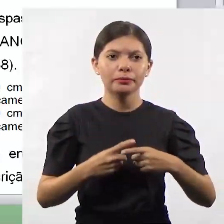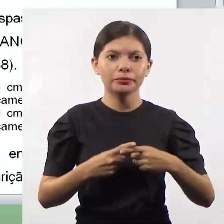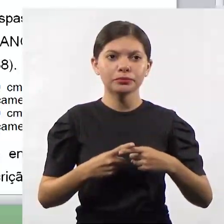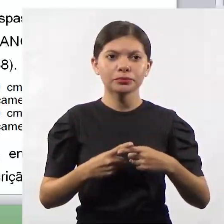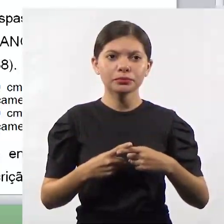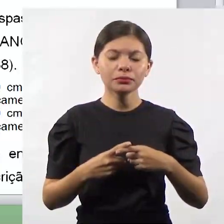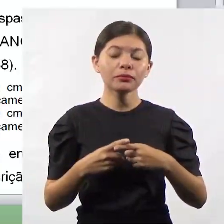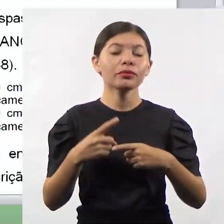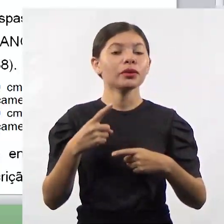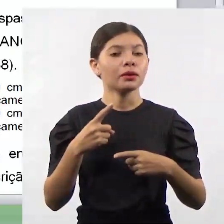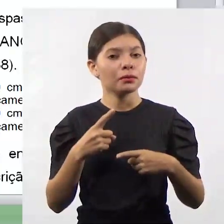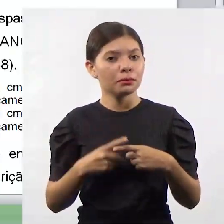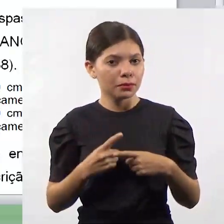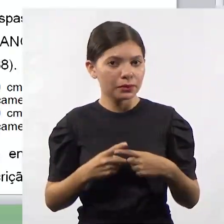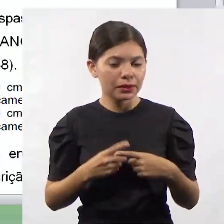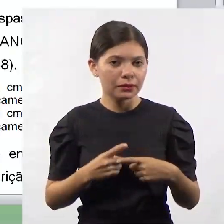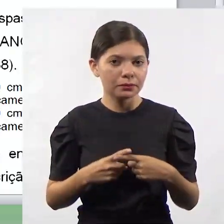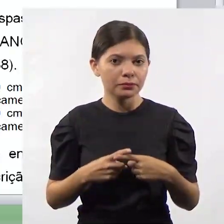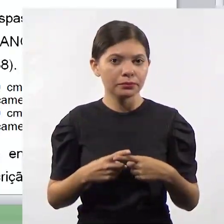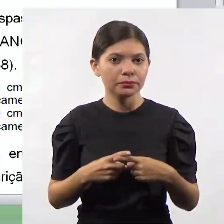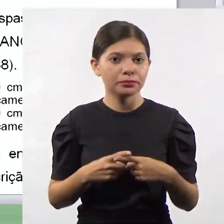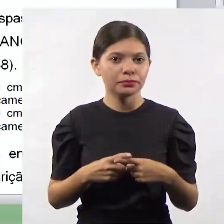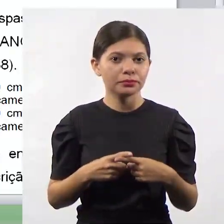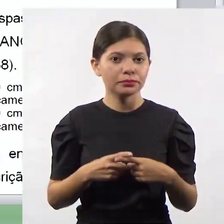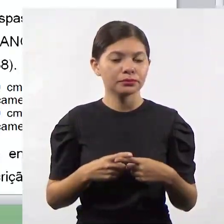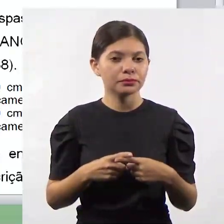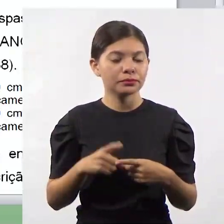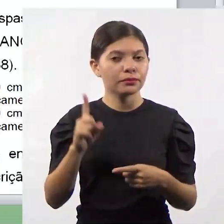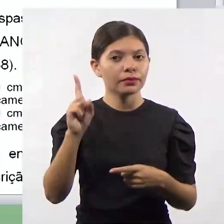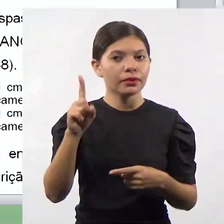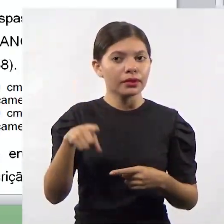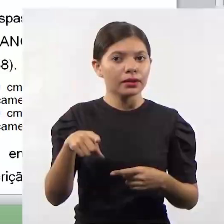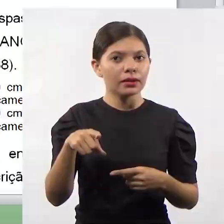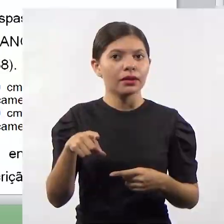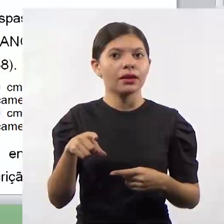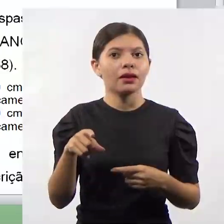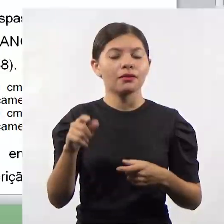colocar, pois, né,